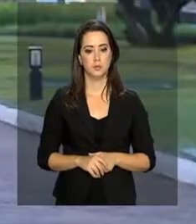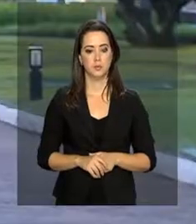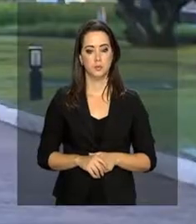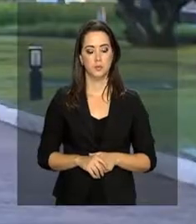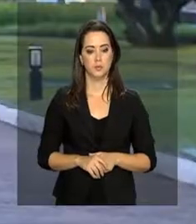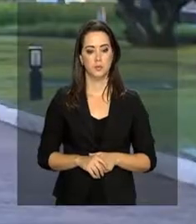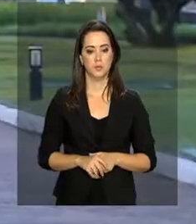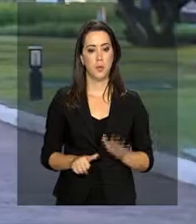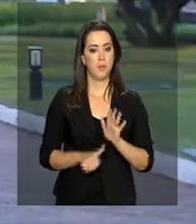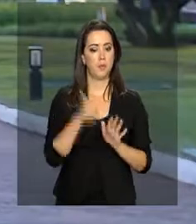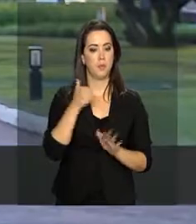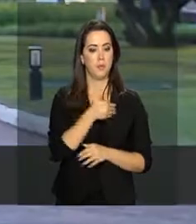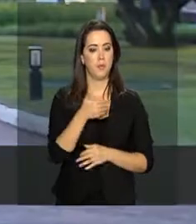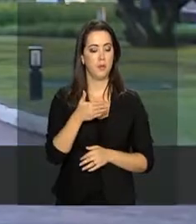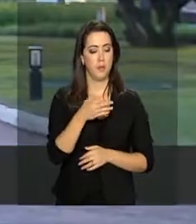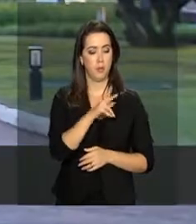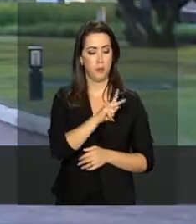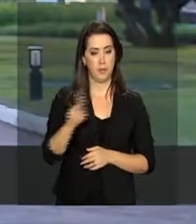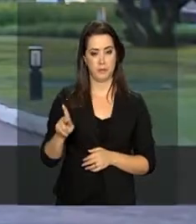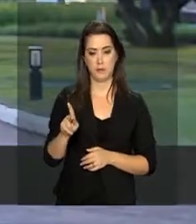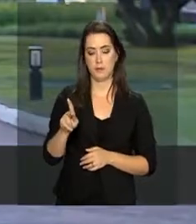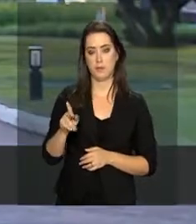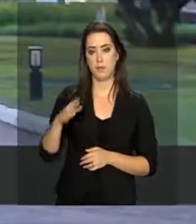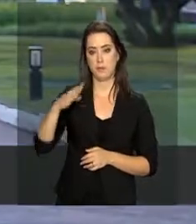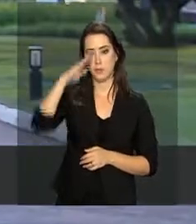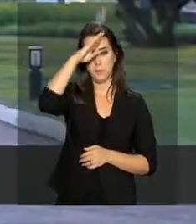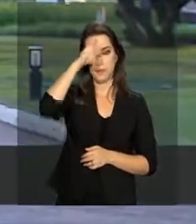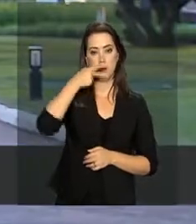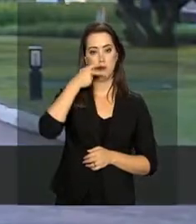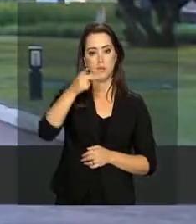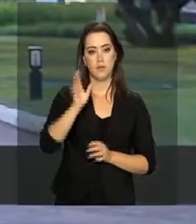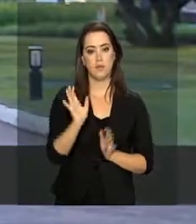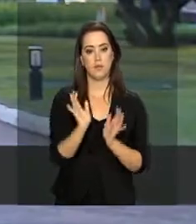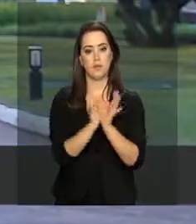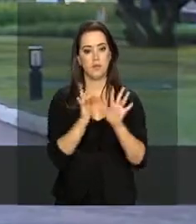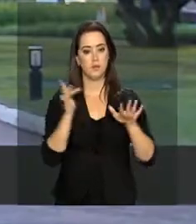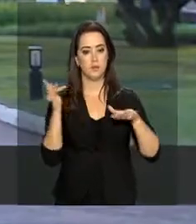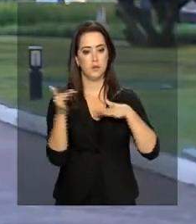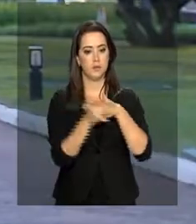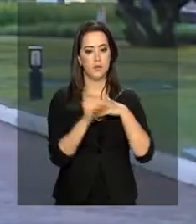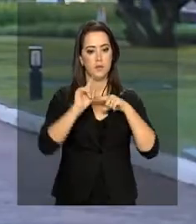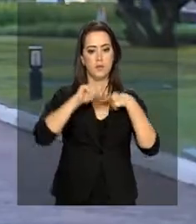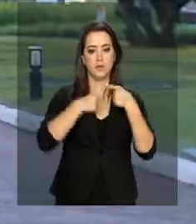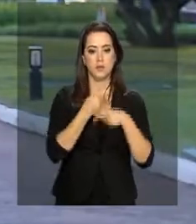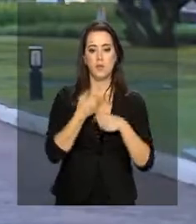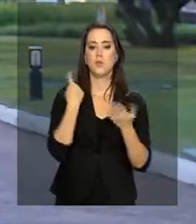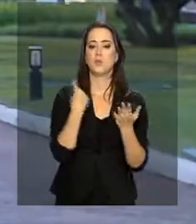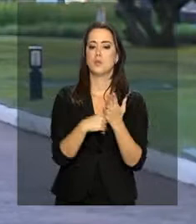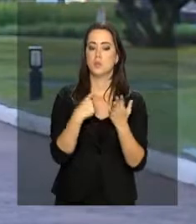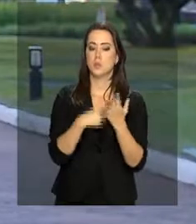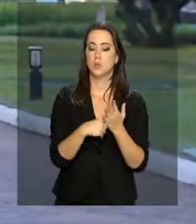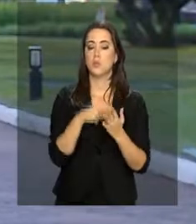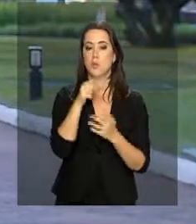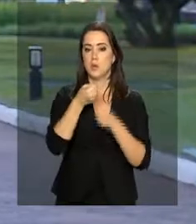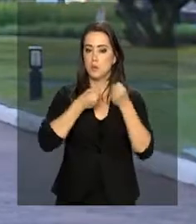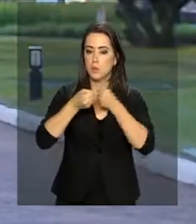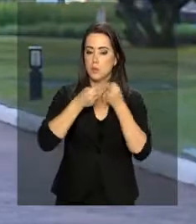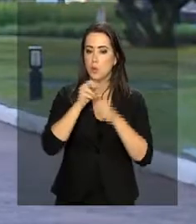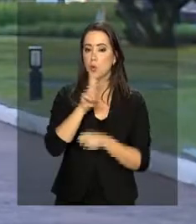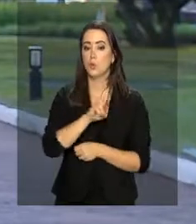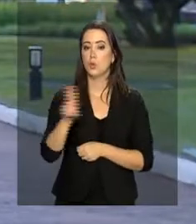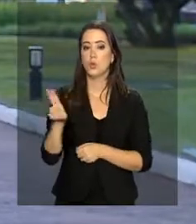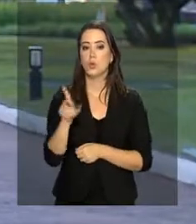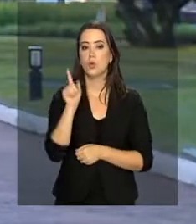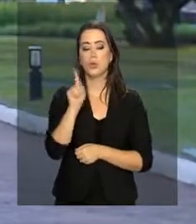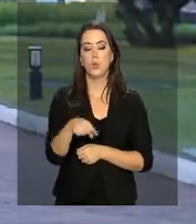primeiro presidente eleito jair bolsonaro falou por meio de sua conta no twitter depois confirmou para a imprensa o nome do